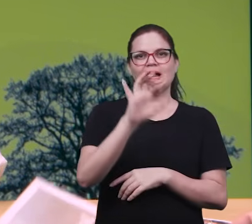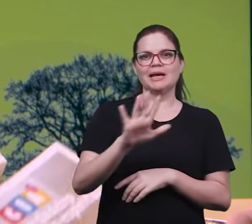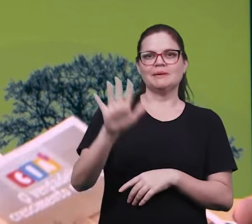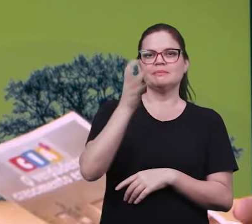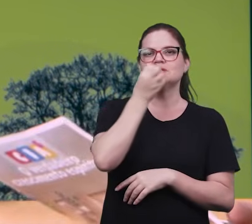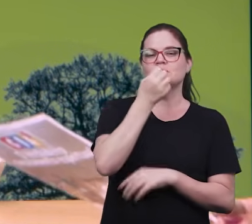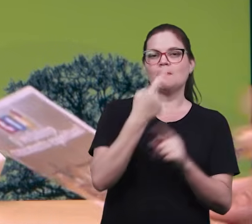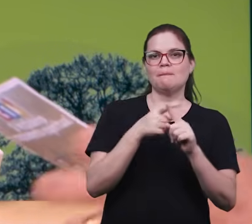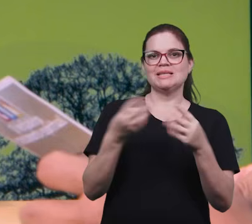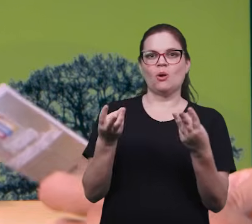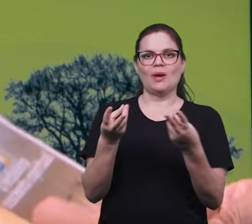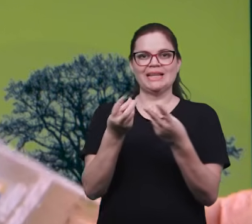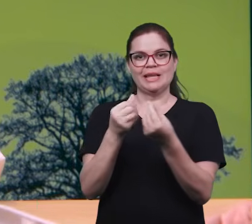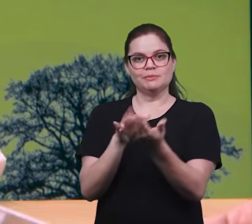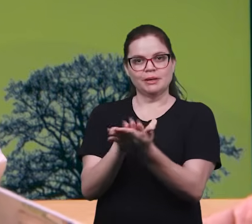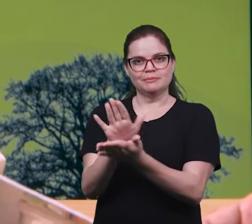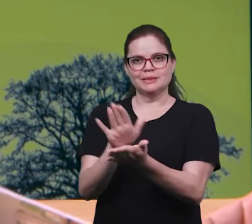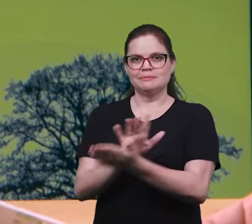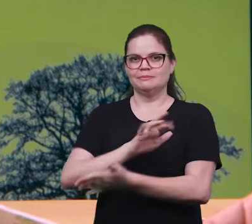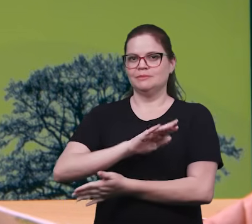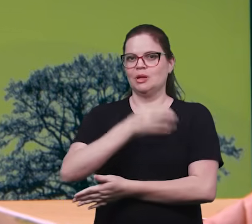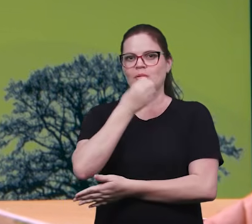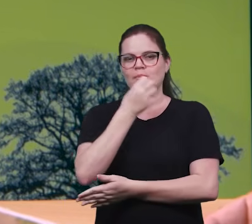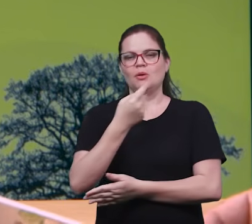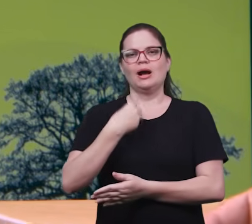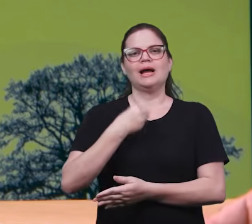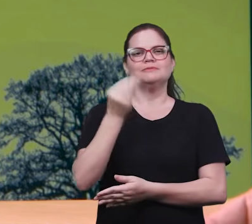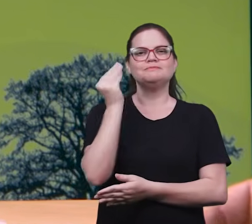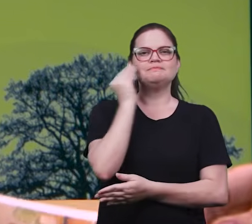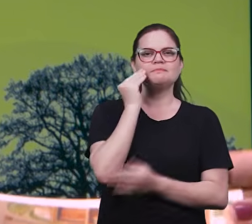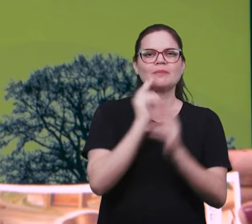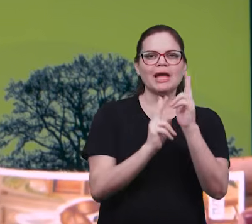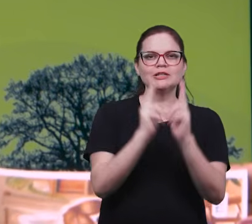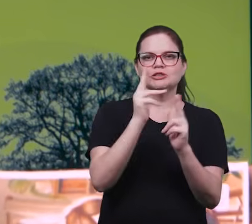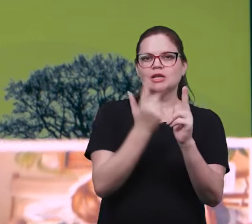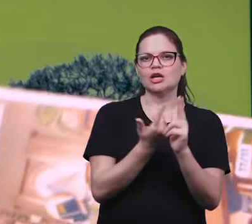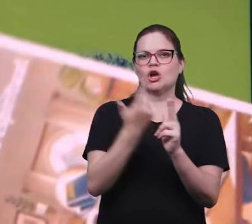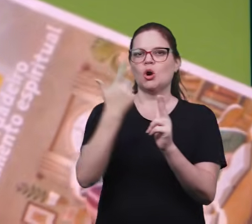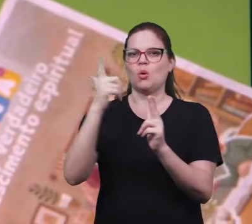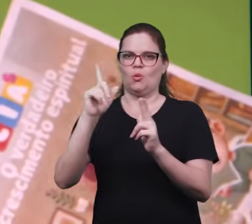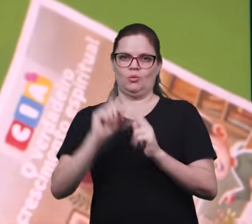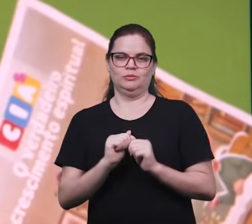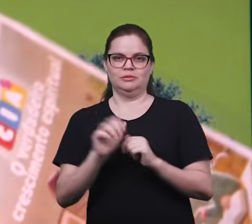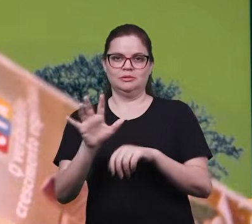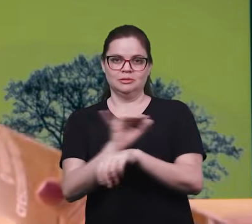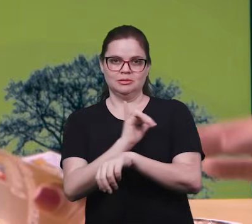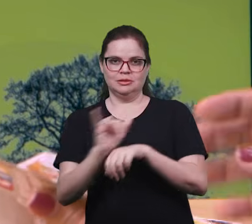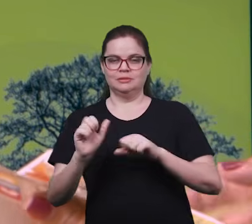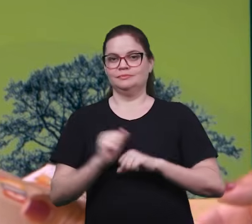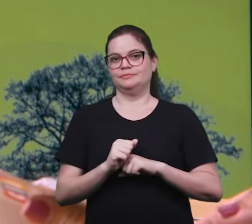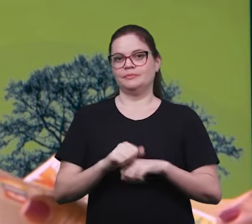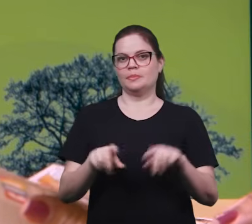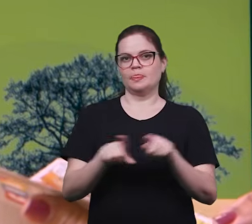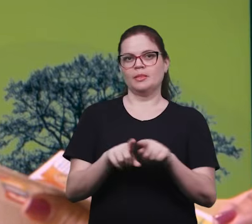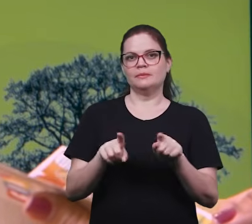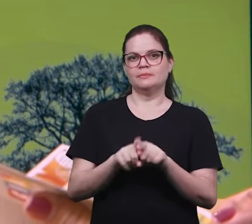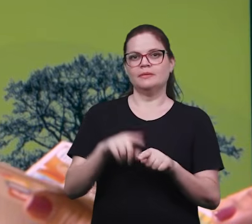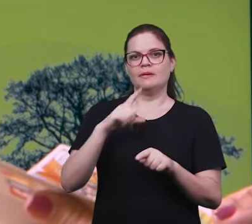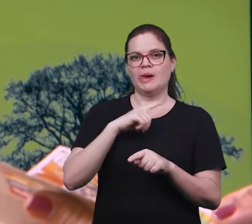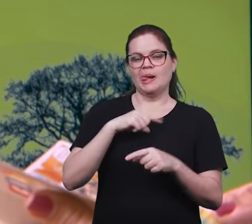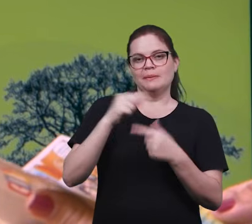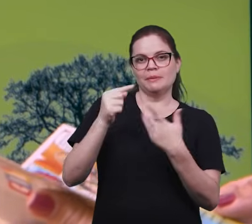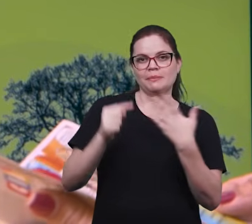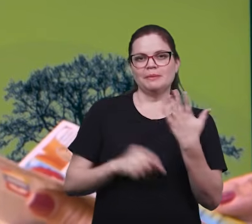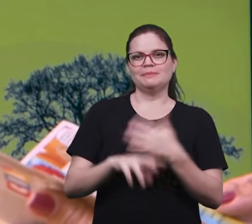qualidade gráfica não. Então eu uso outros artifícios. Photoshop, eventualmente CorelDRAW, mas normalmente